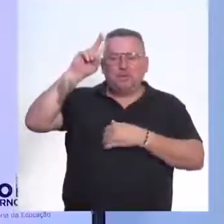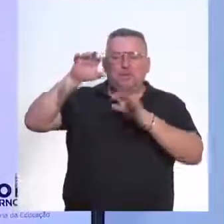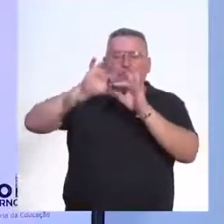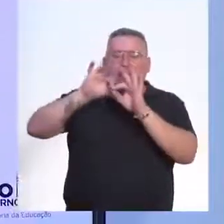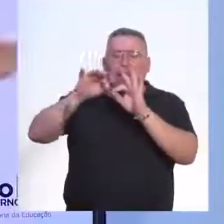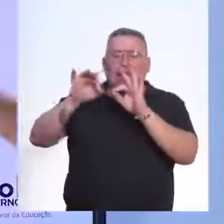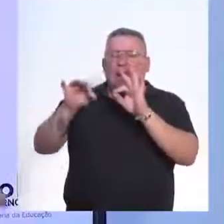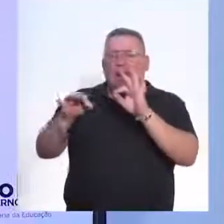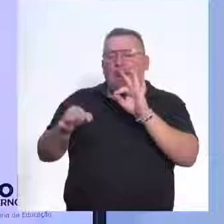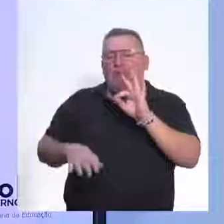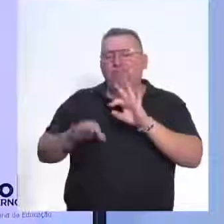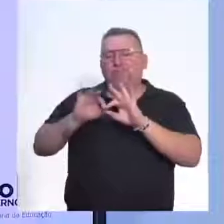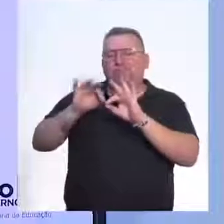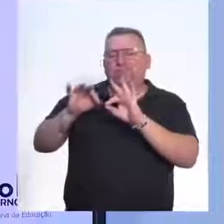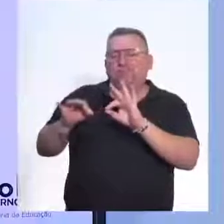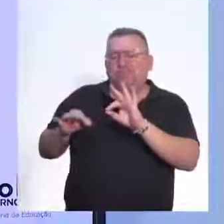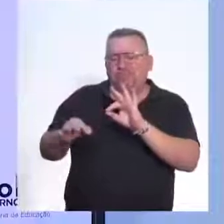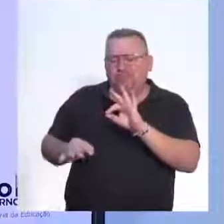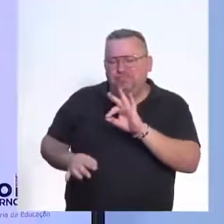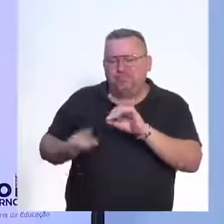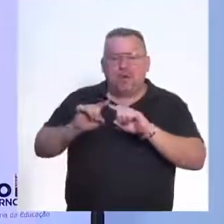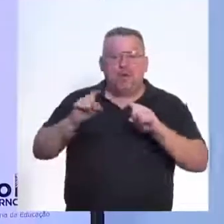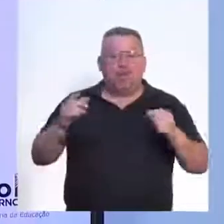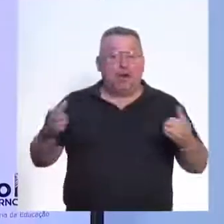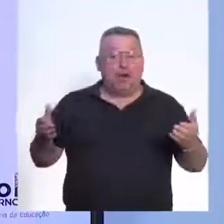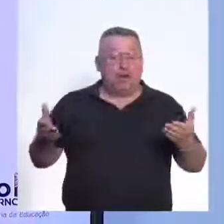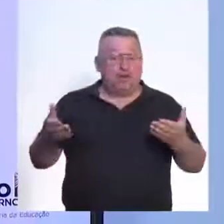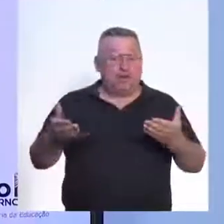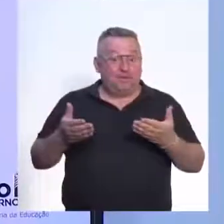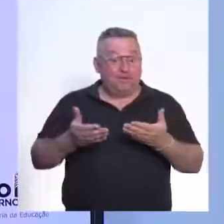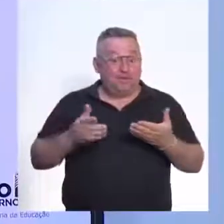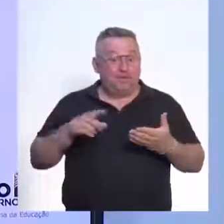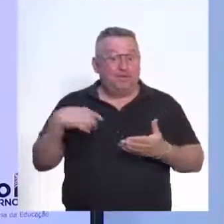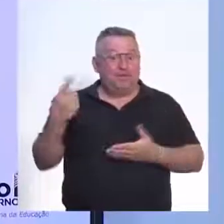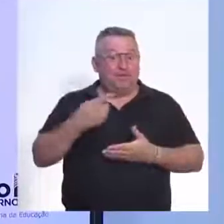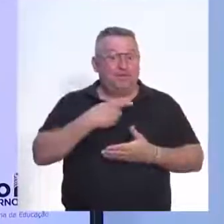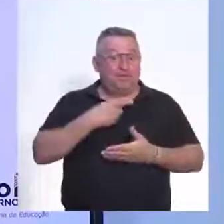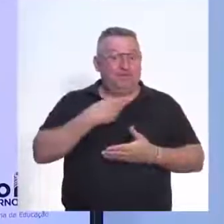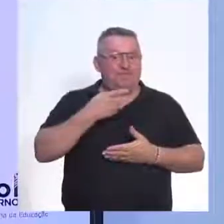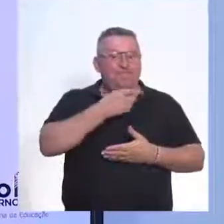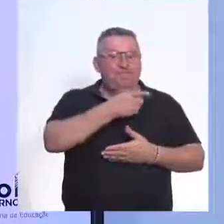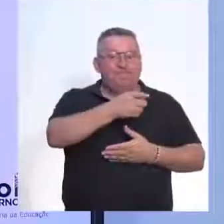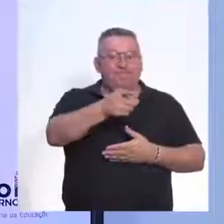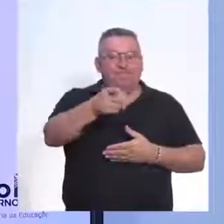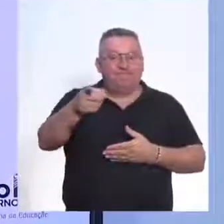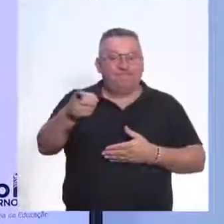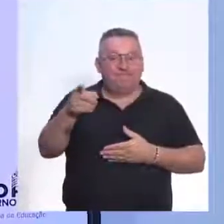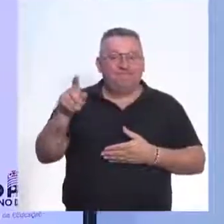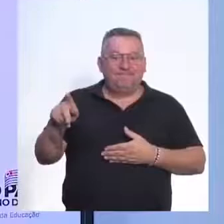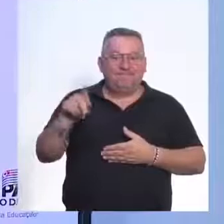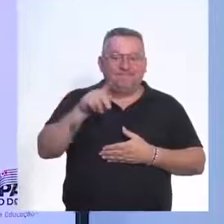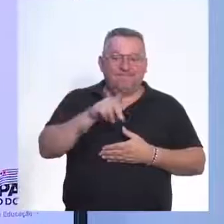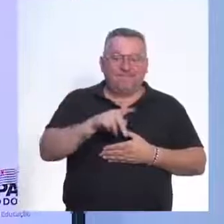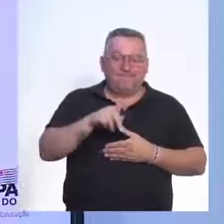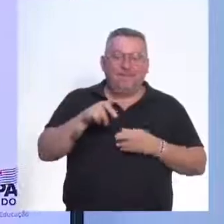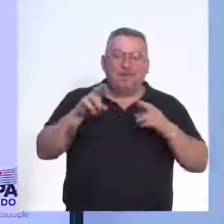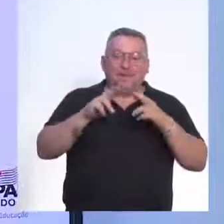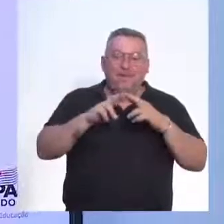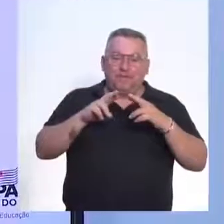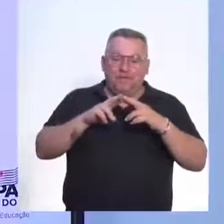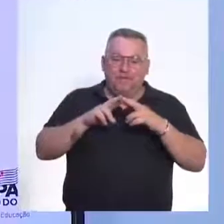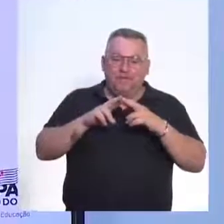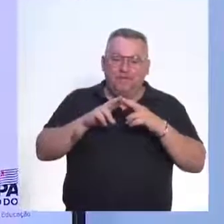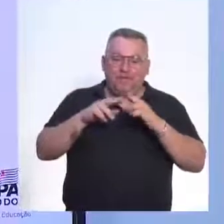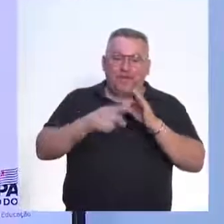demais. Eles falam, mas hoje nós vamos passar a palavra para vocês, professores da rede.